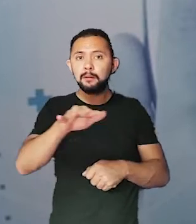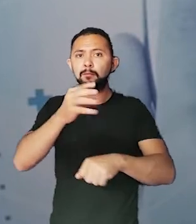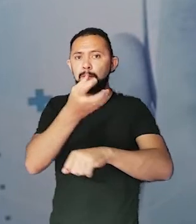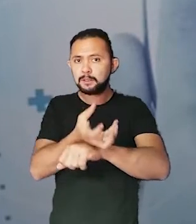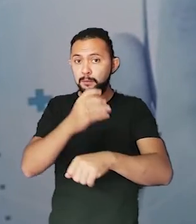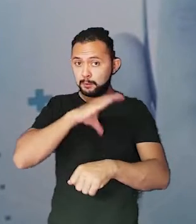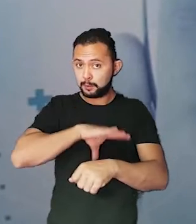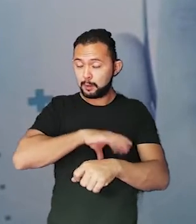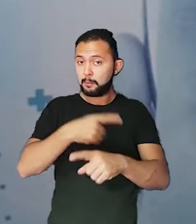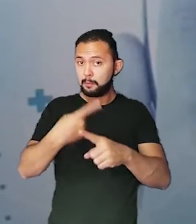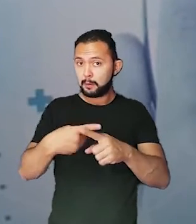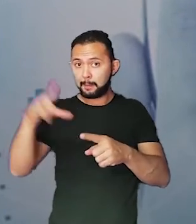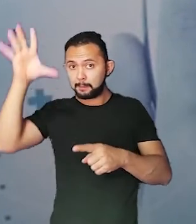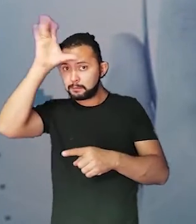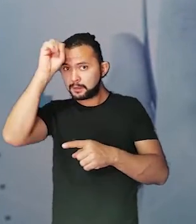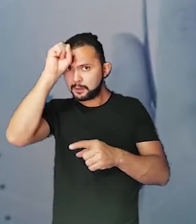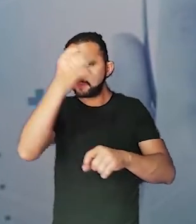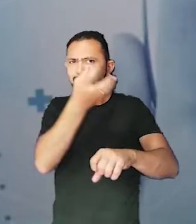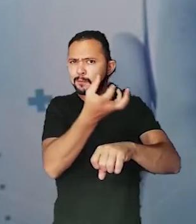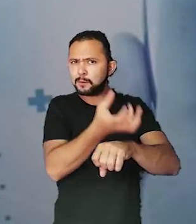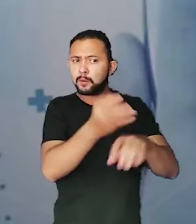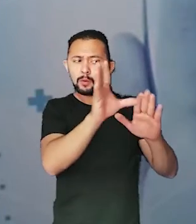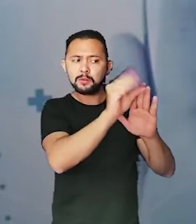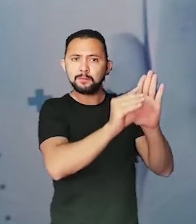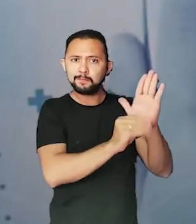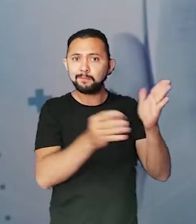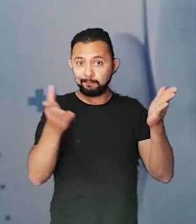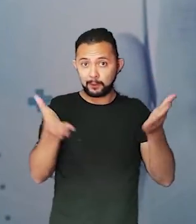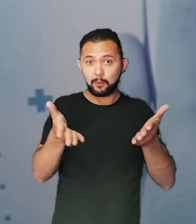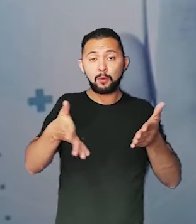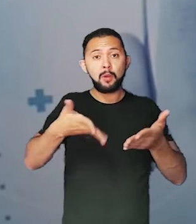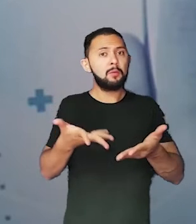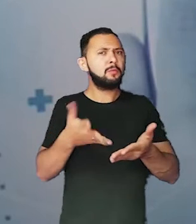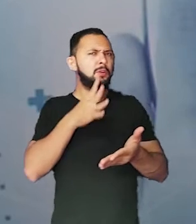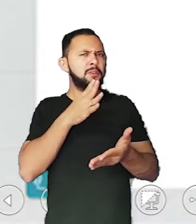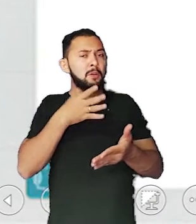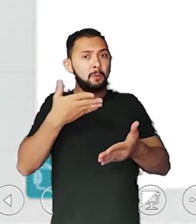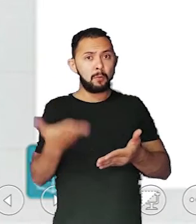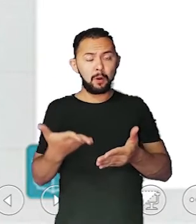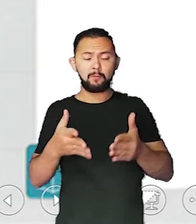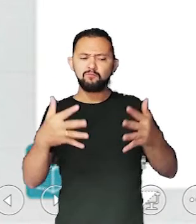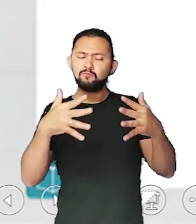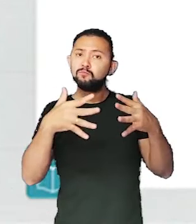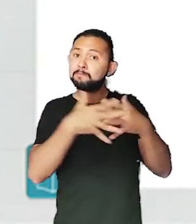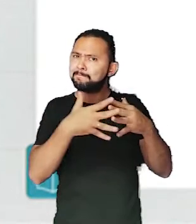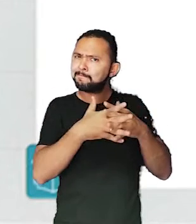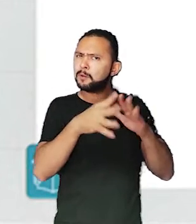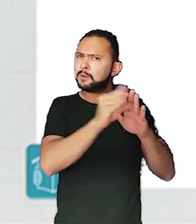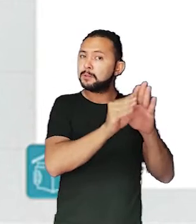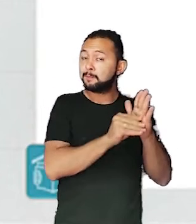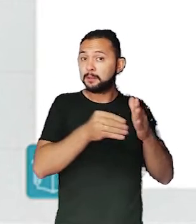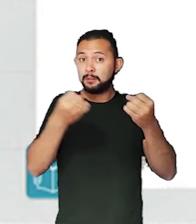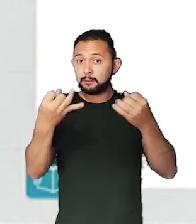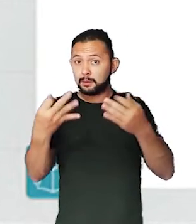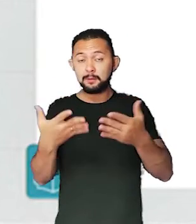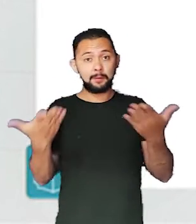aprender esse conteúdo de hoje, certo? Então vamos conhecer que conteúdo é esse, né, complicado que eu estou